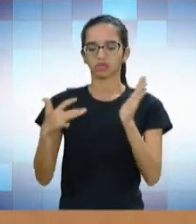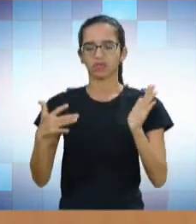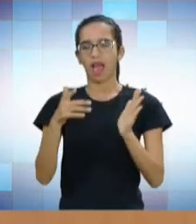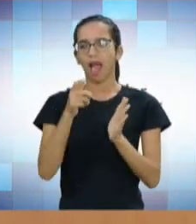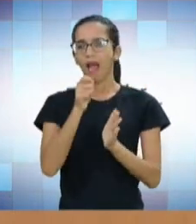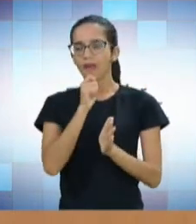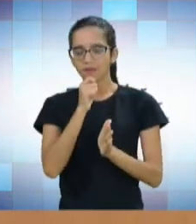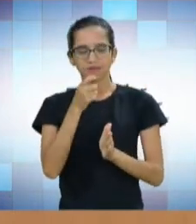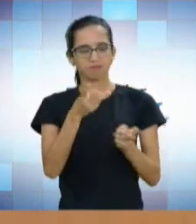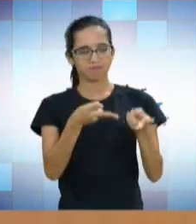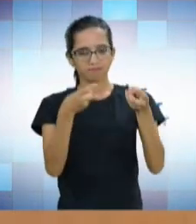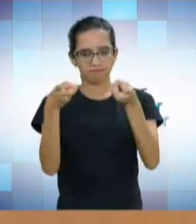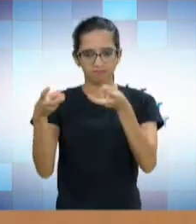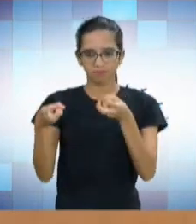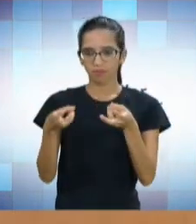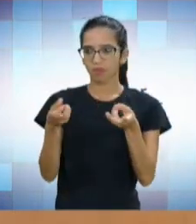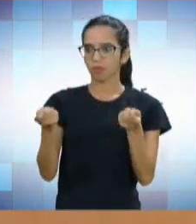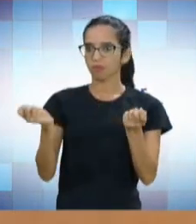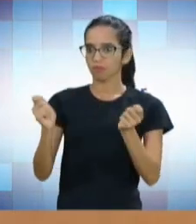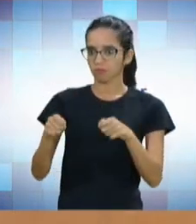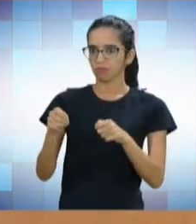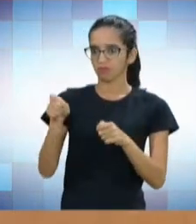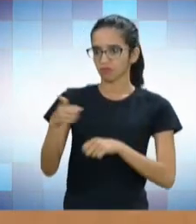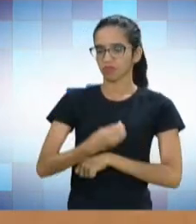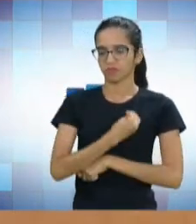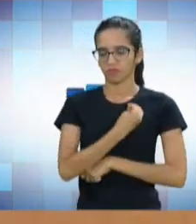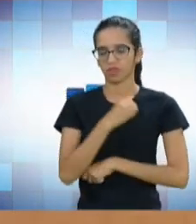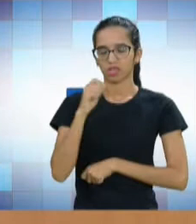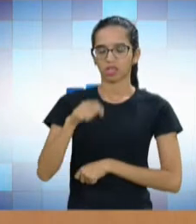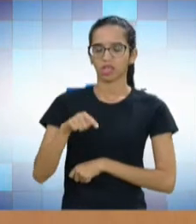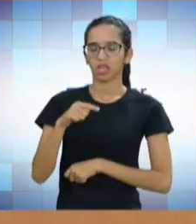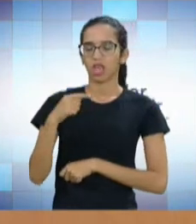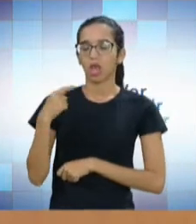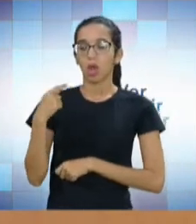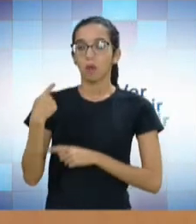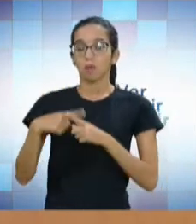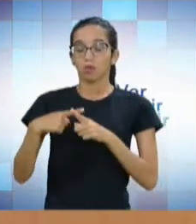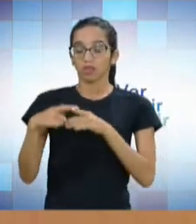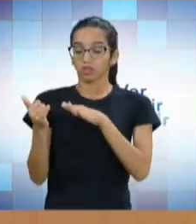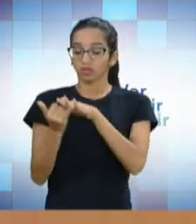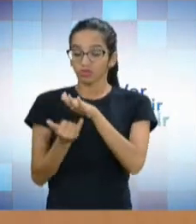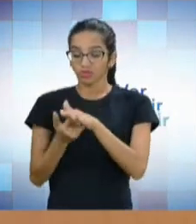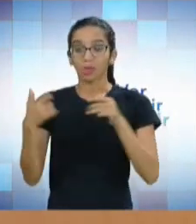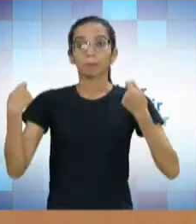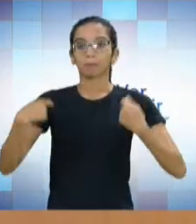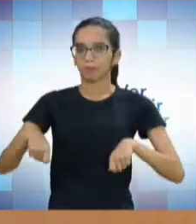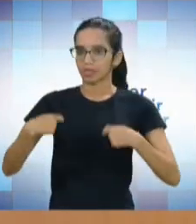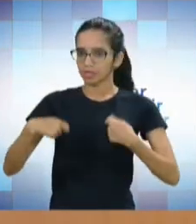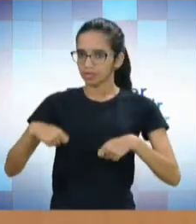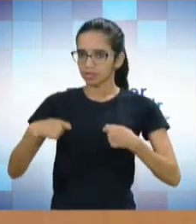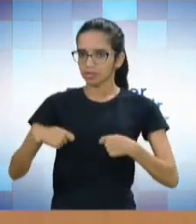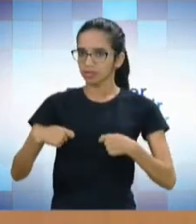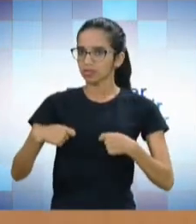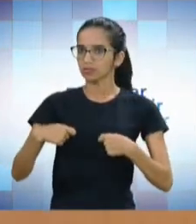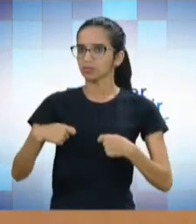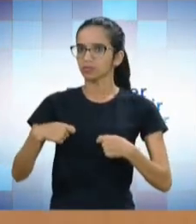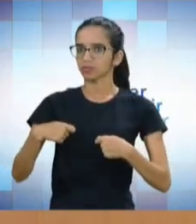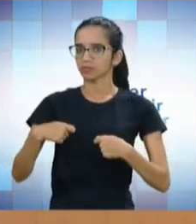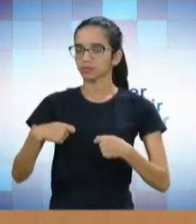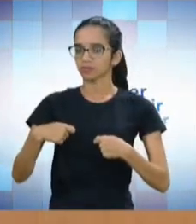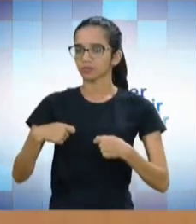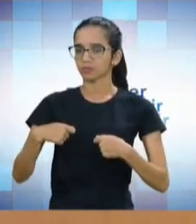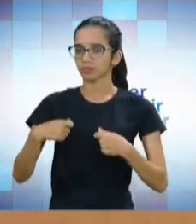presente e até bom que o tratado pra gente aqui que as instituições possam levar a secretaria